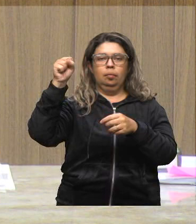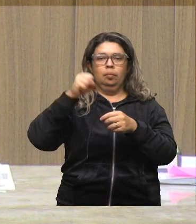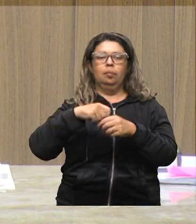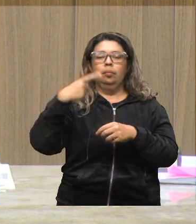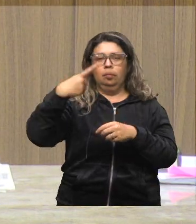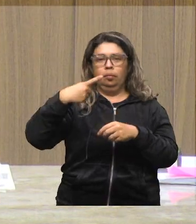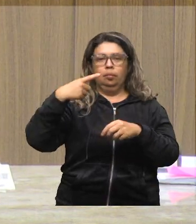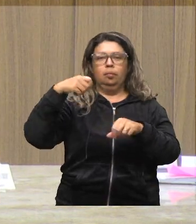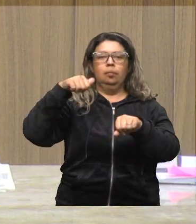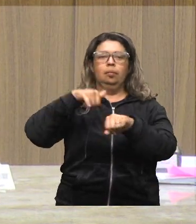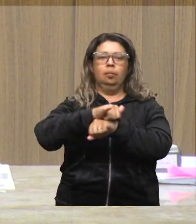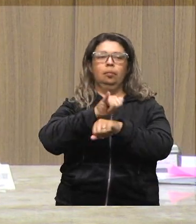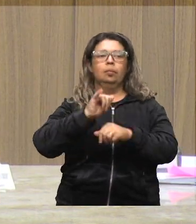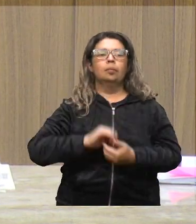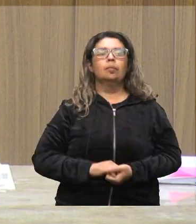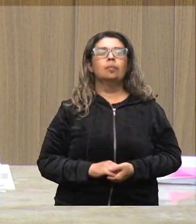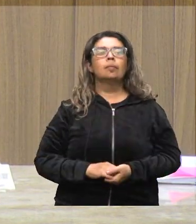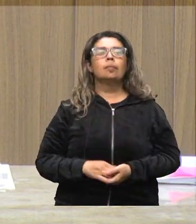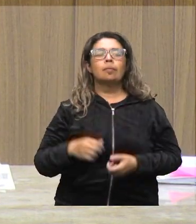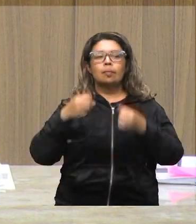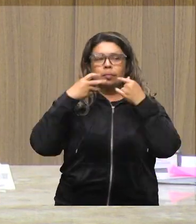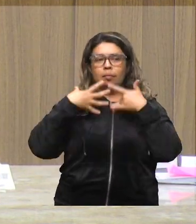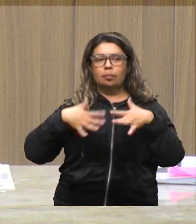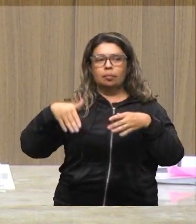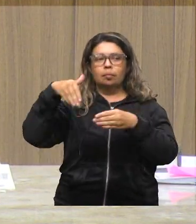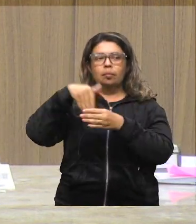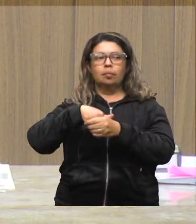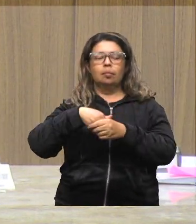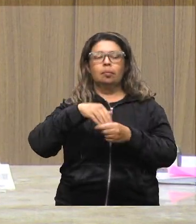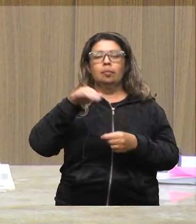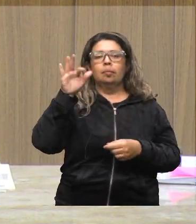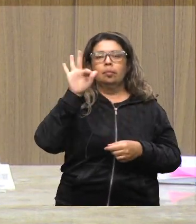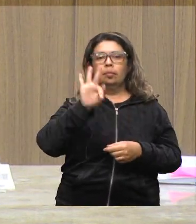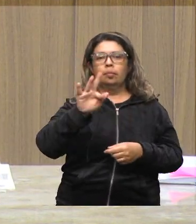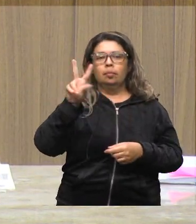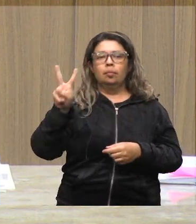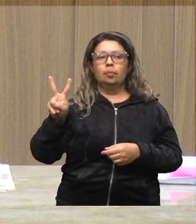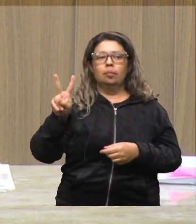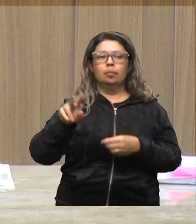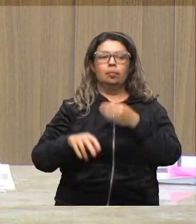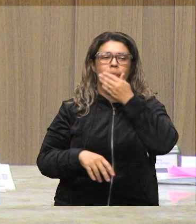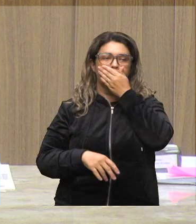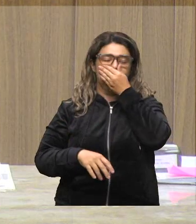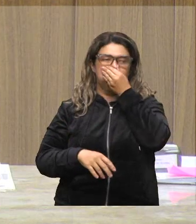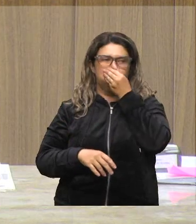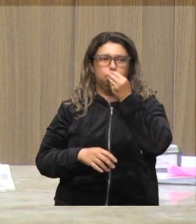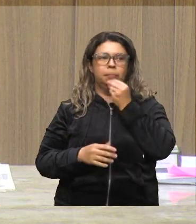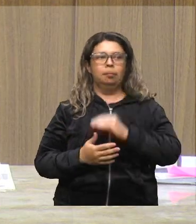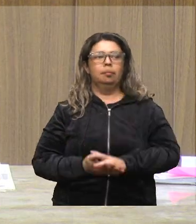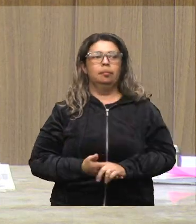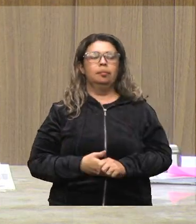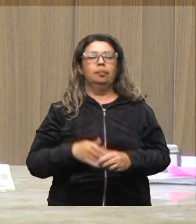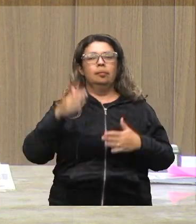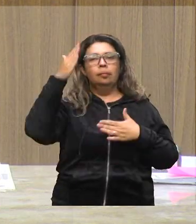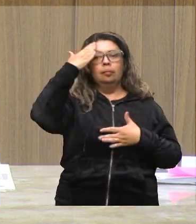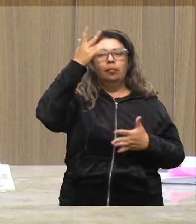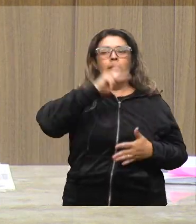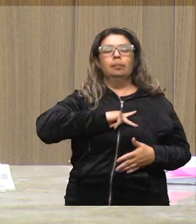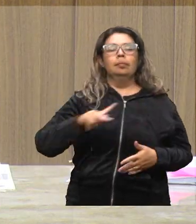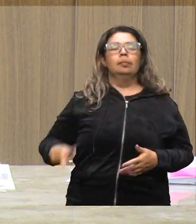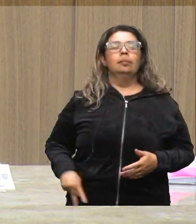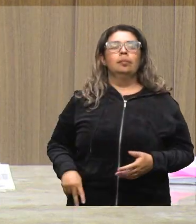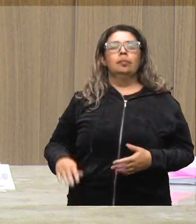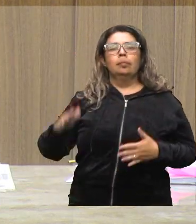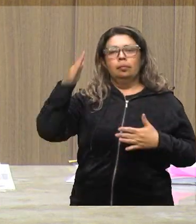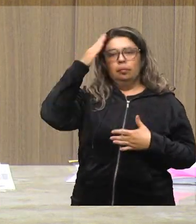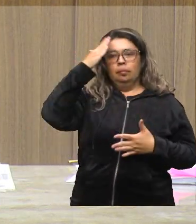favoráveis, com uma ausência, com declaração de voto do vereador Fernando Vieira. Obrigado, senhora presidente. Aqui